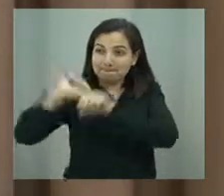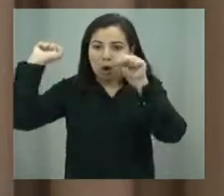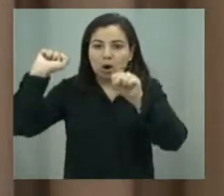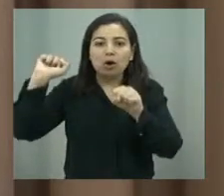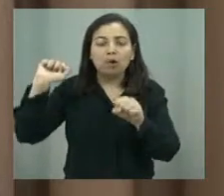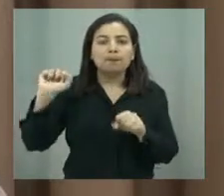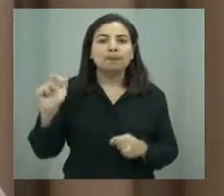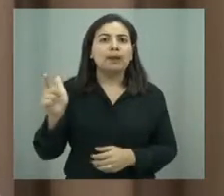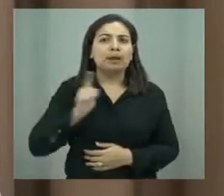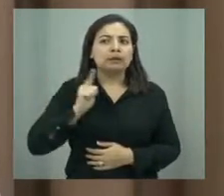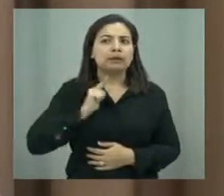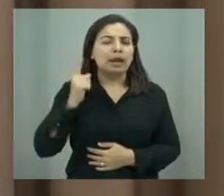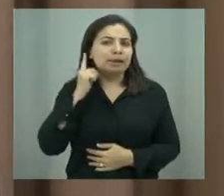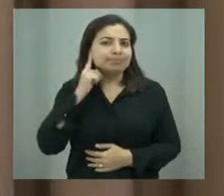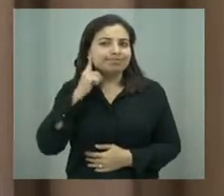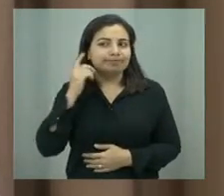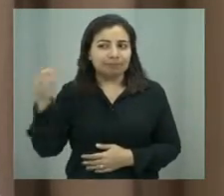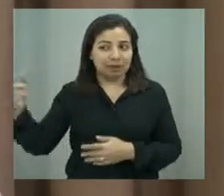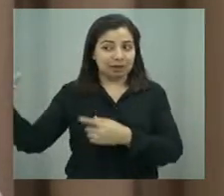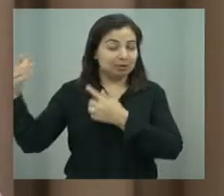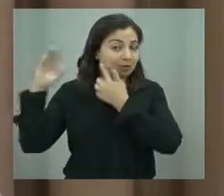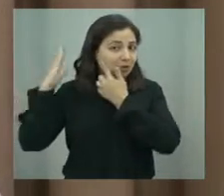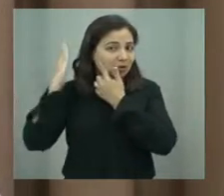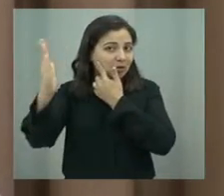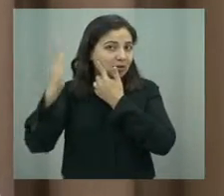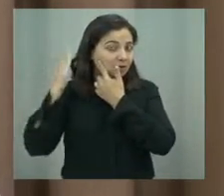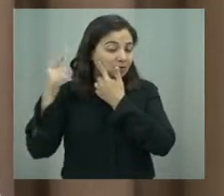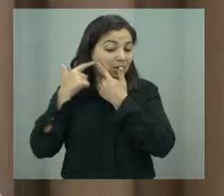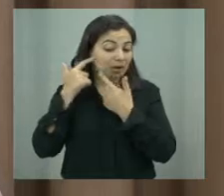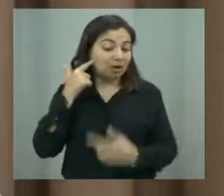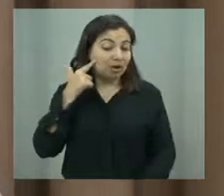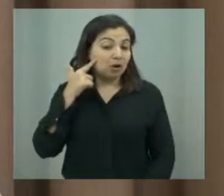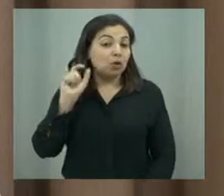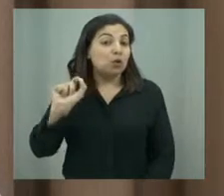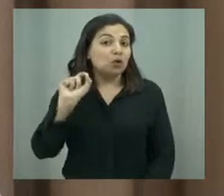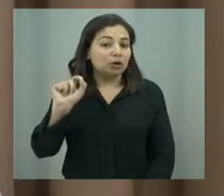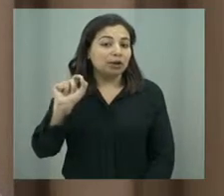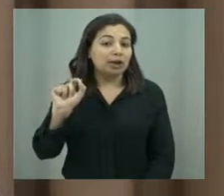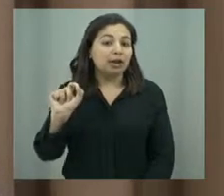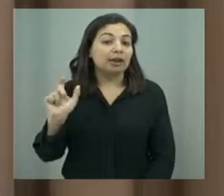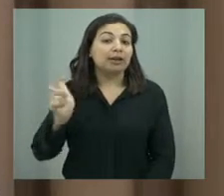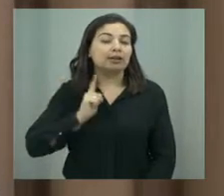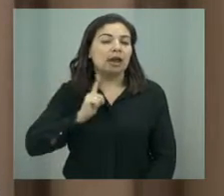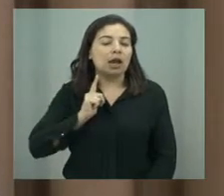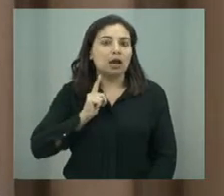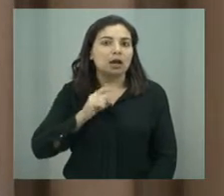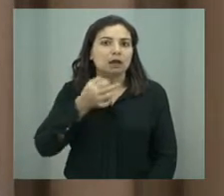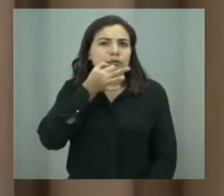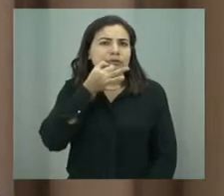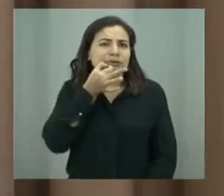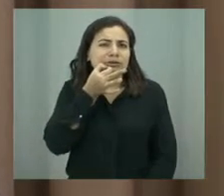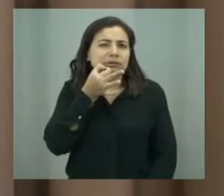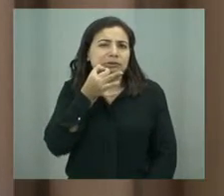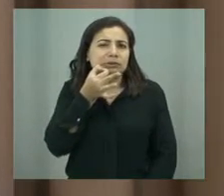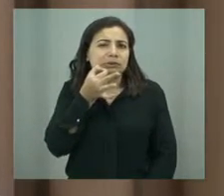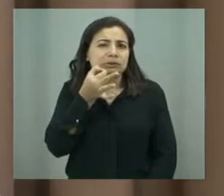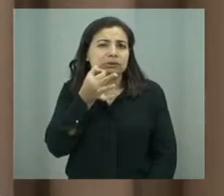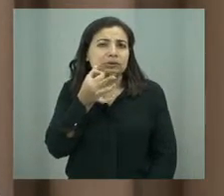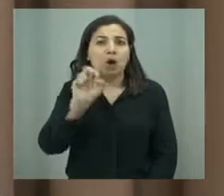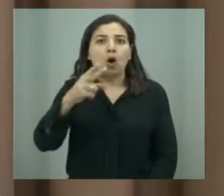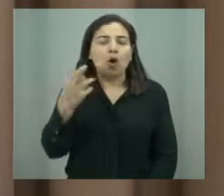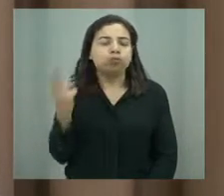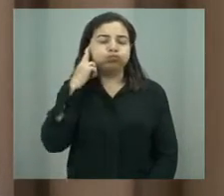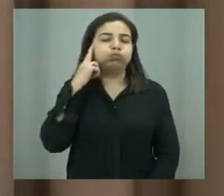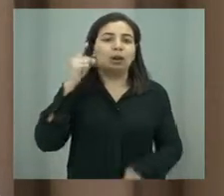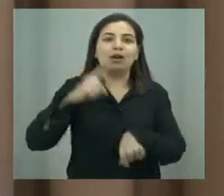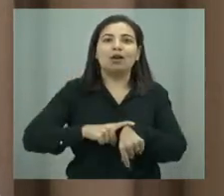assim, principalmente do lado assim de que elas escutam, de que estão sem ouvir, ou então aquele zumbido que eu falei. E